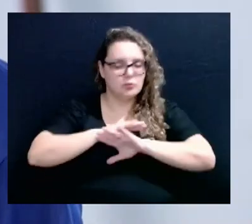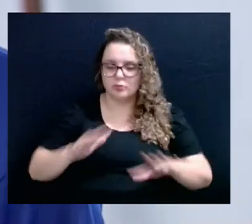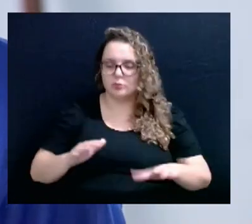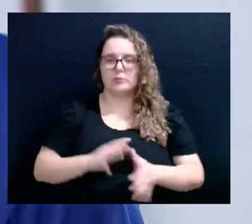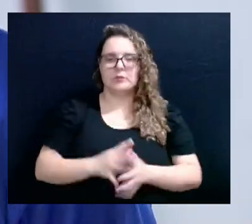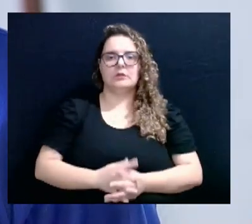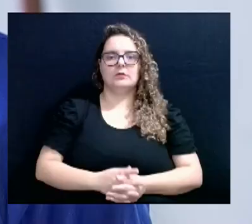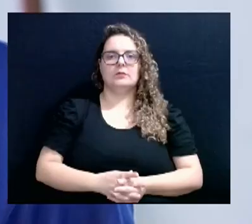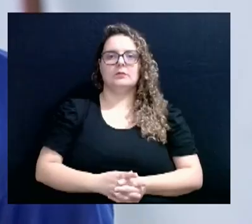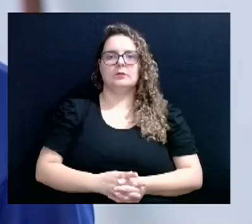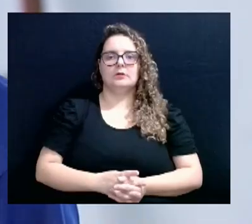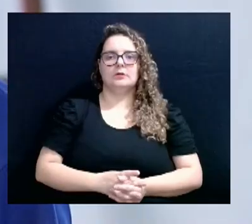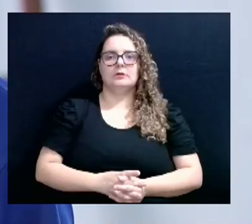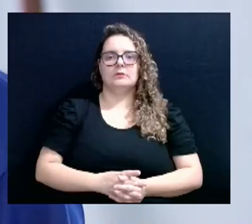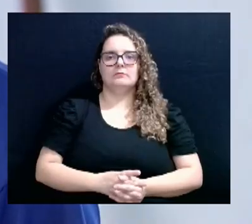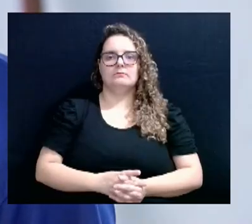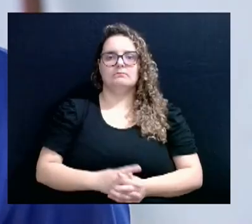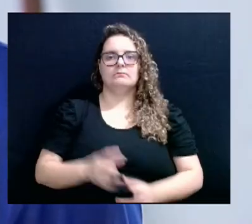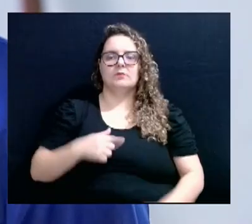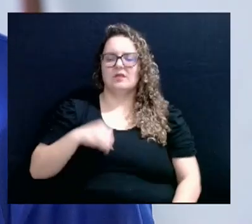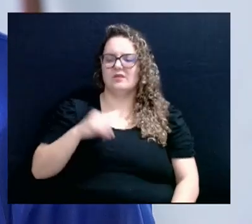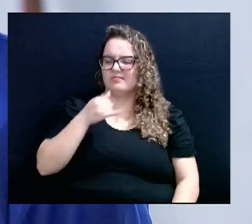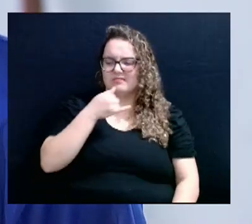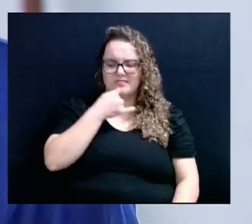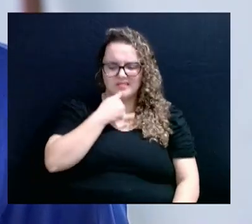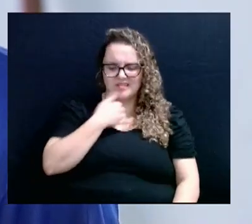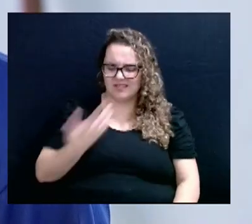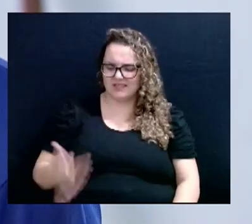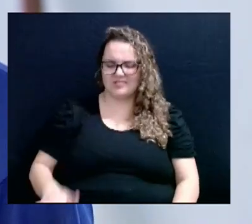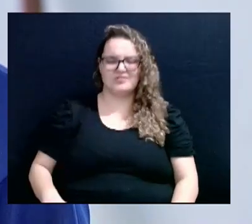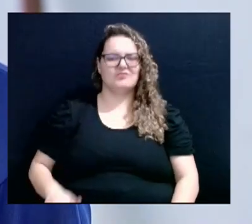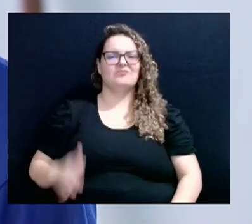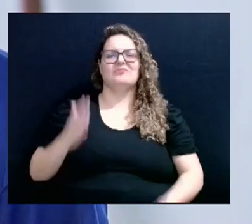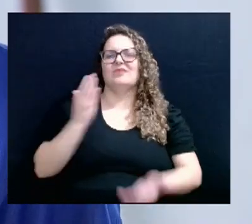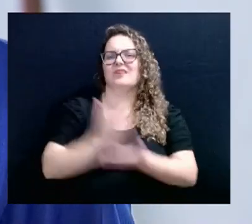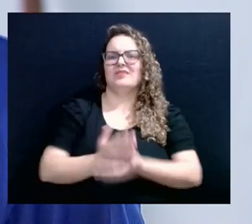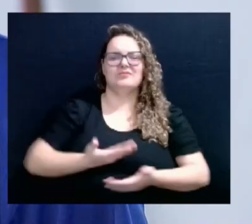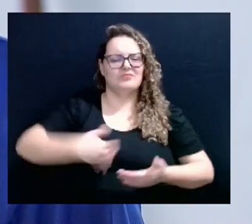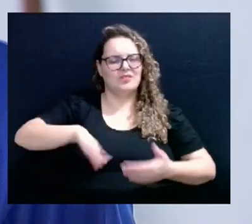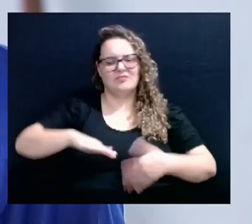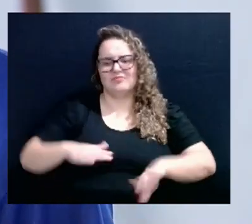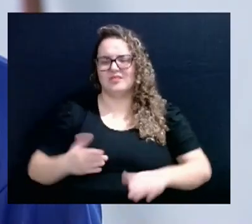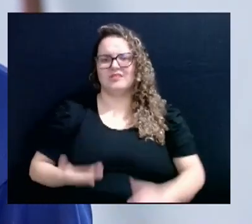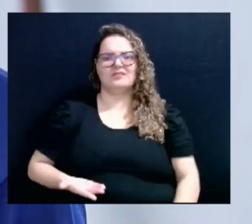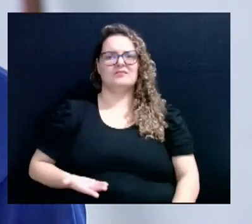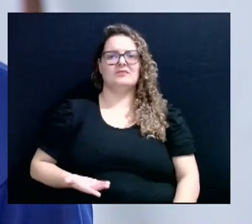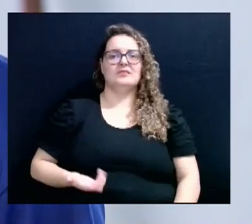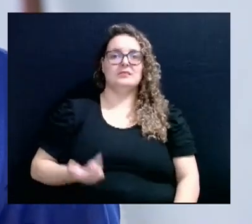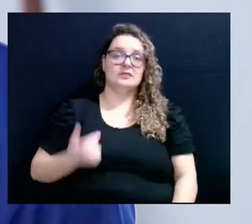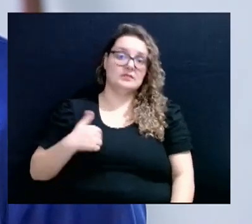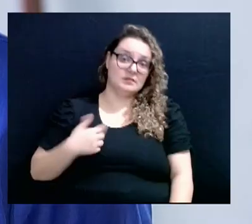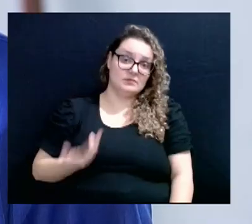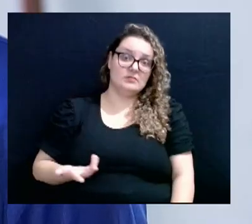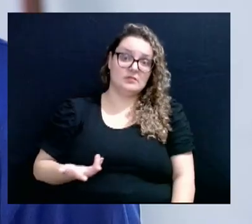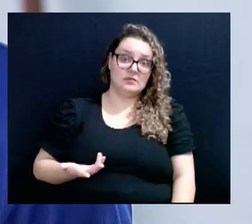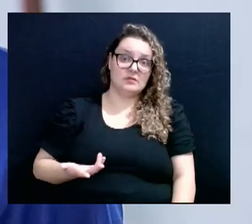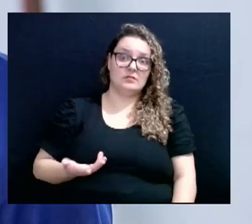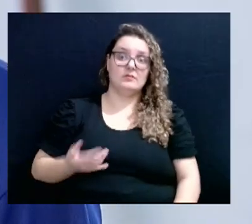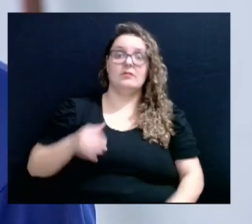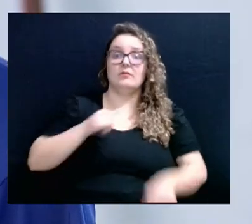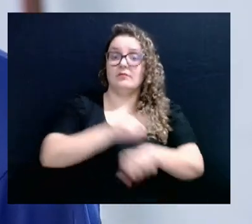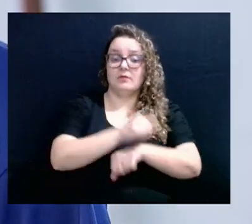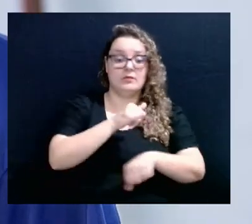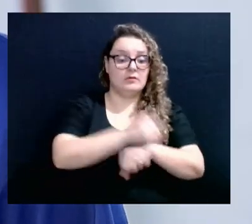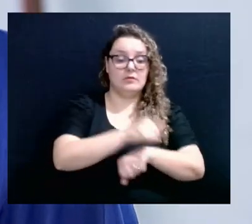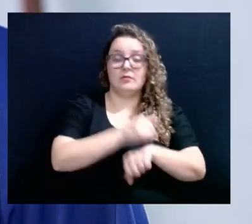E eu fiquei muito triste, parei com o Kung Fu, tanto que eu faltava muito na escola ainda